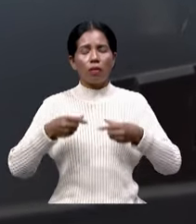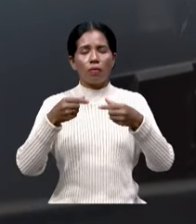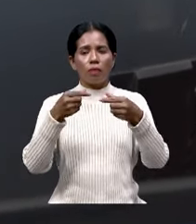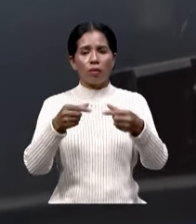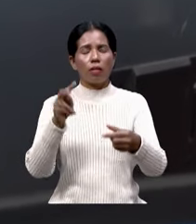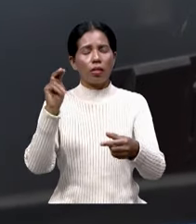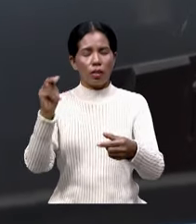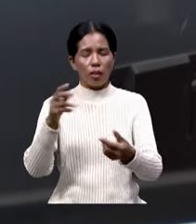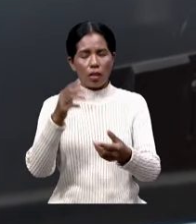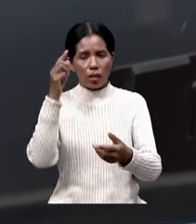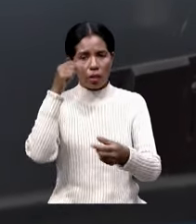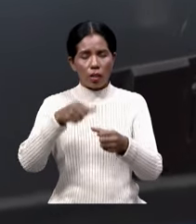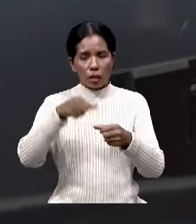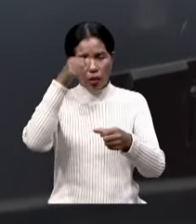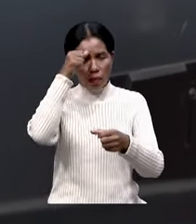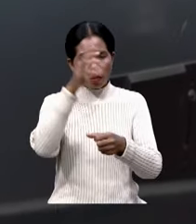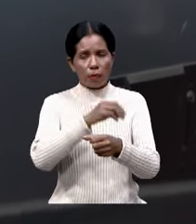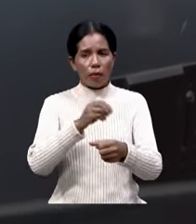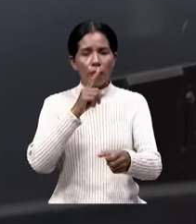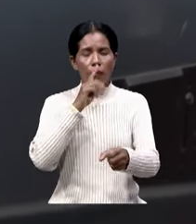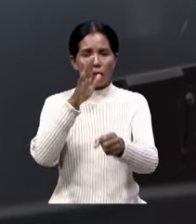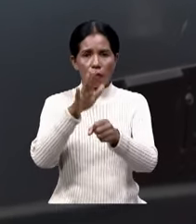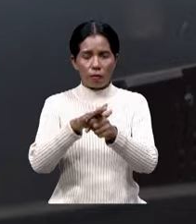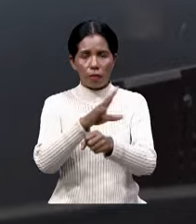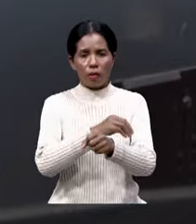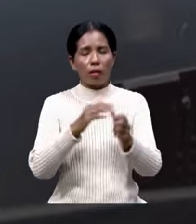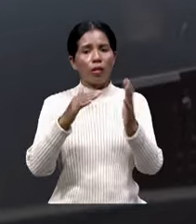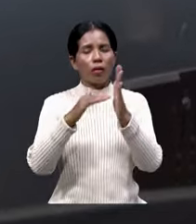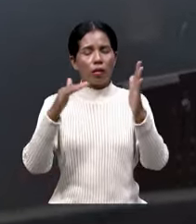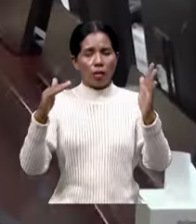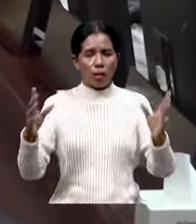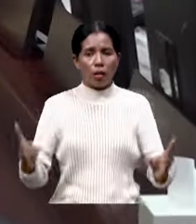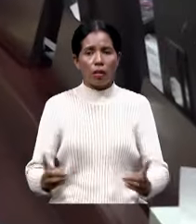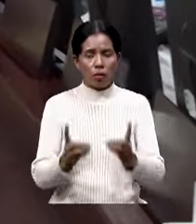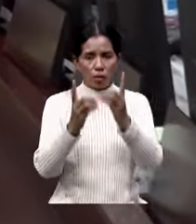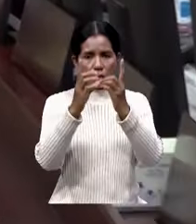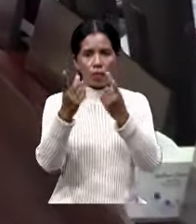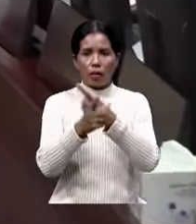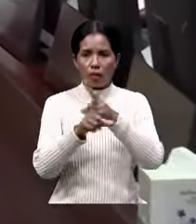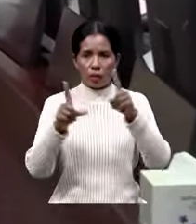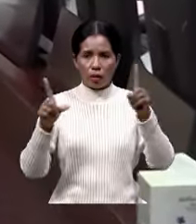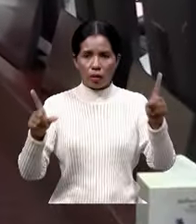ninia memória no ninia compromisso ba luta contra colonialismo ba liberdade no